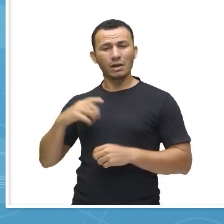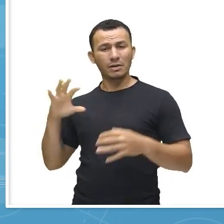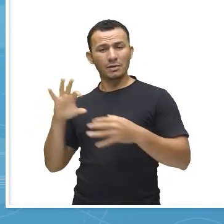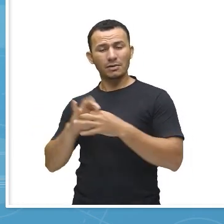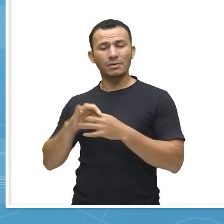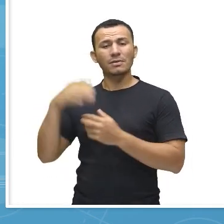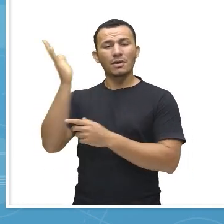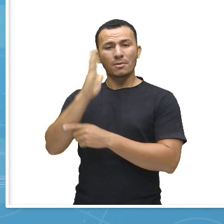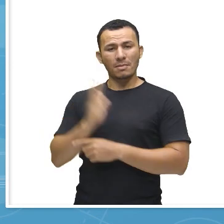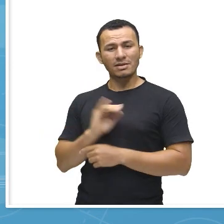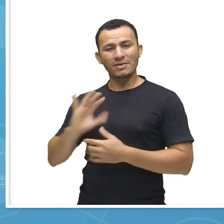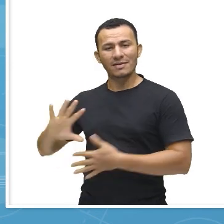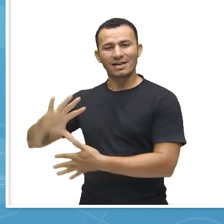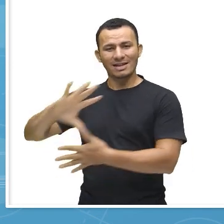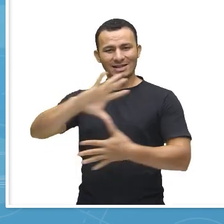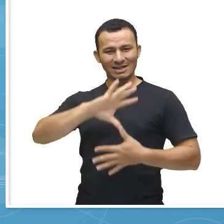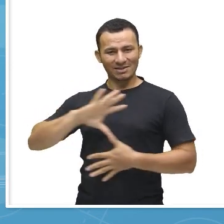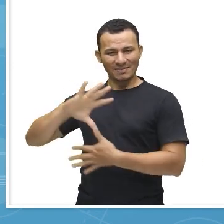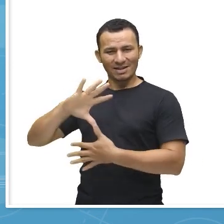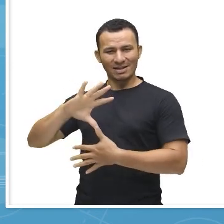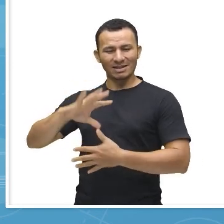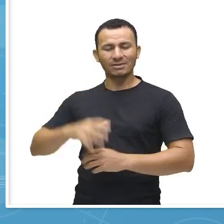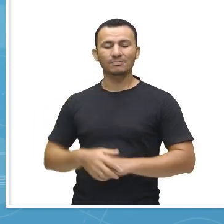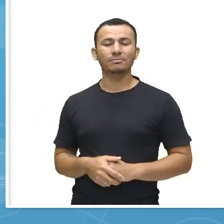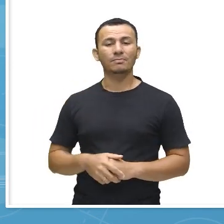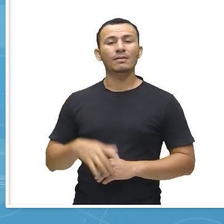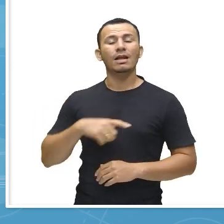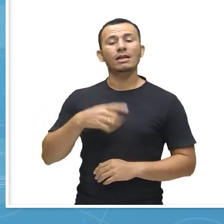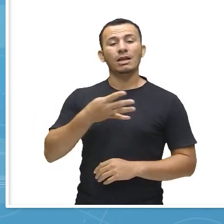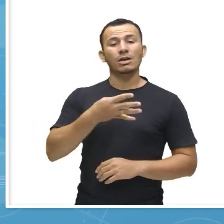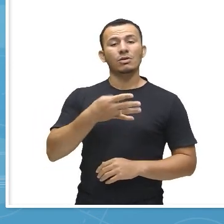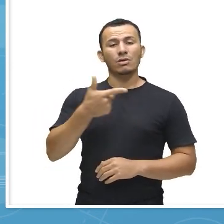da América. E somamos